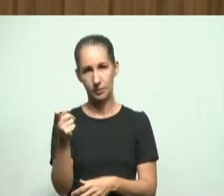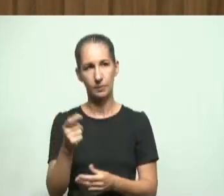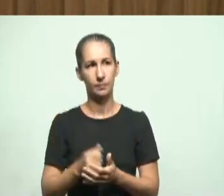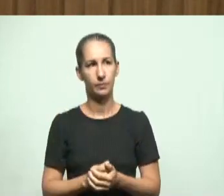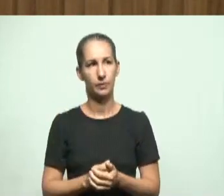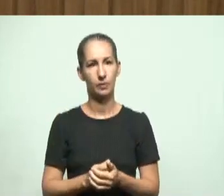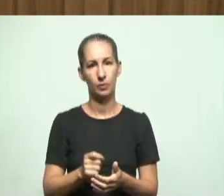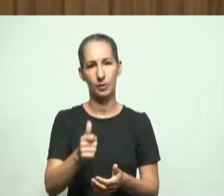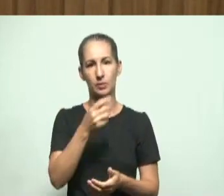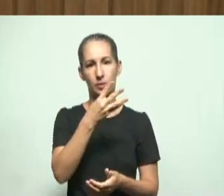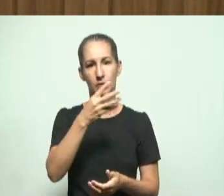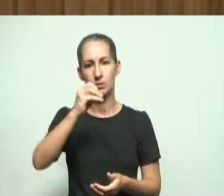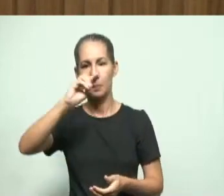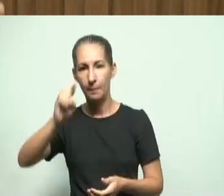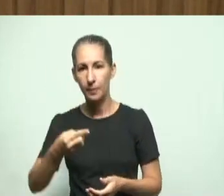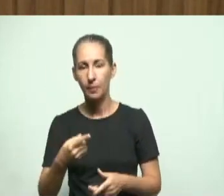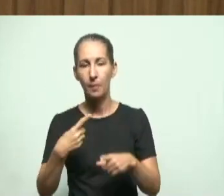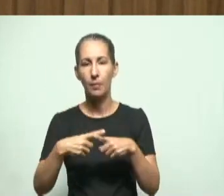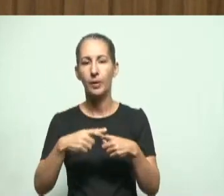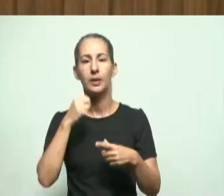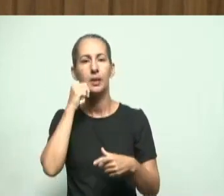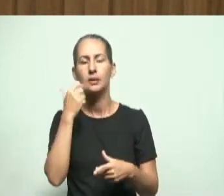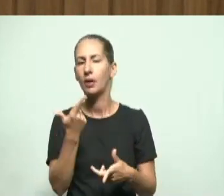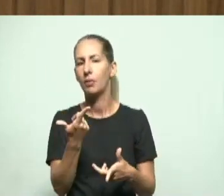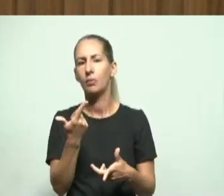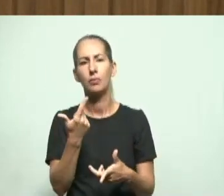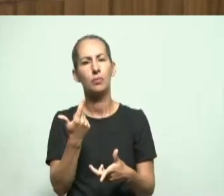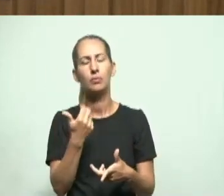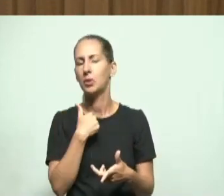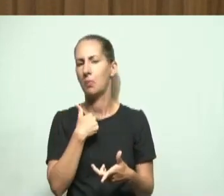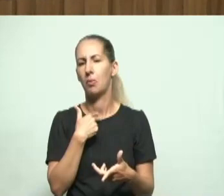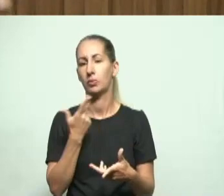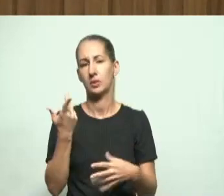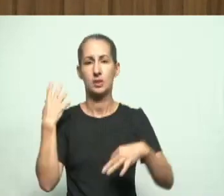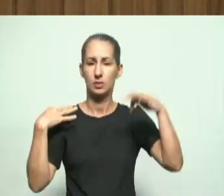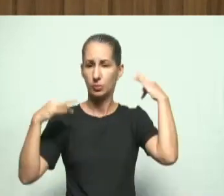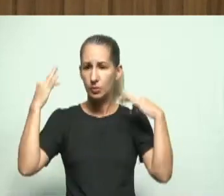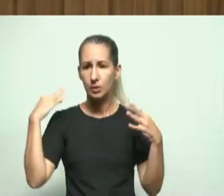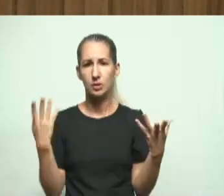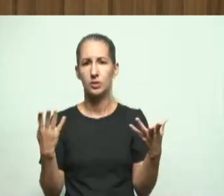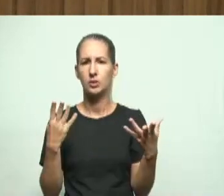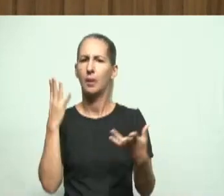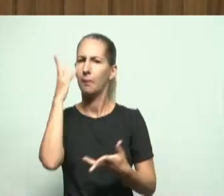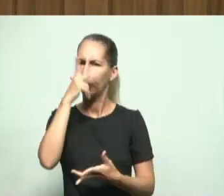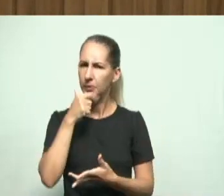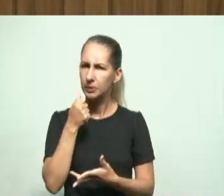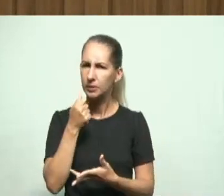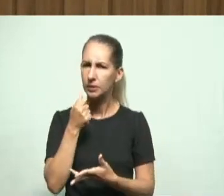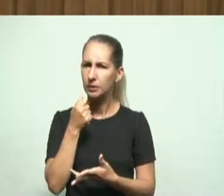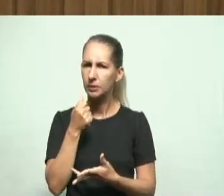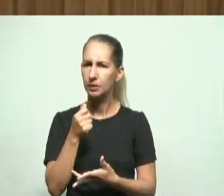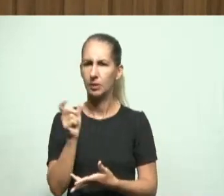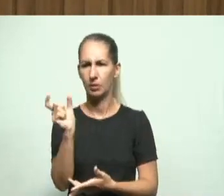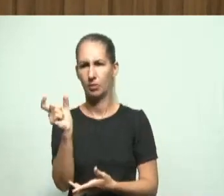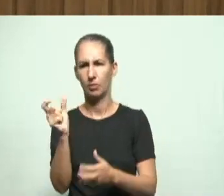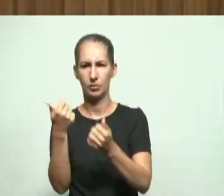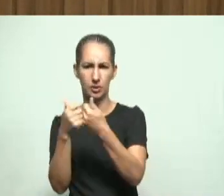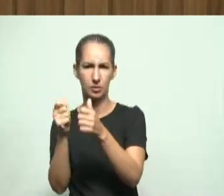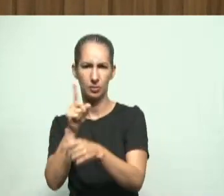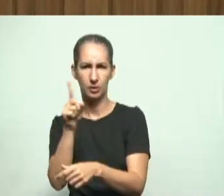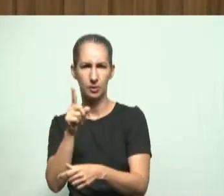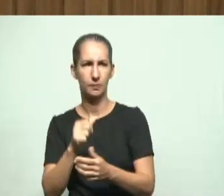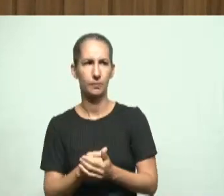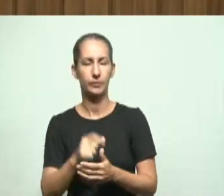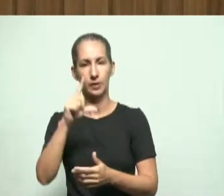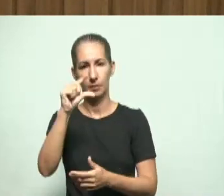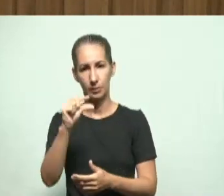quase 400 mil habitantes. Por que que Natal não pode dar certo? Uma cidade turística, uma cidade bonita, mas o transporte não pode ser. E aí nós